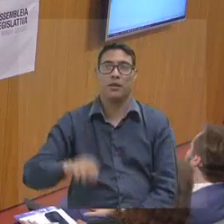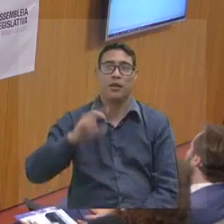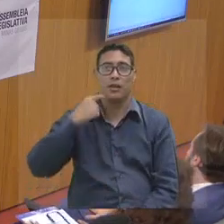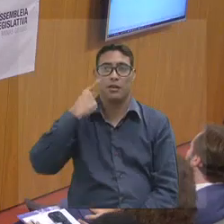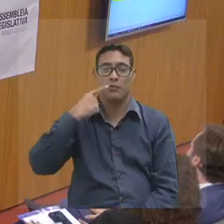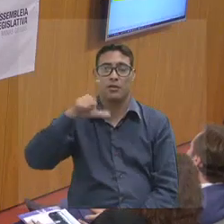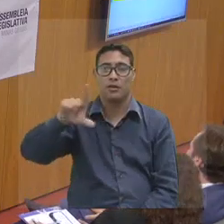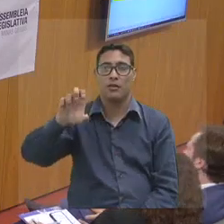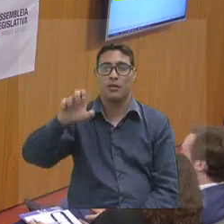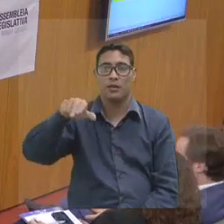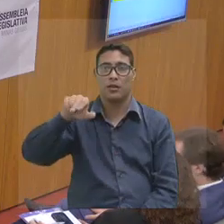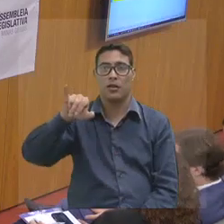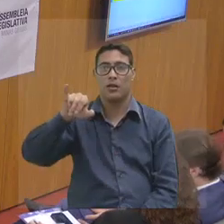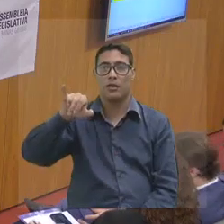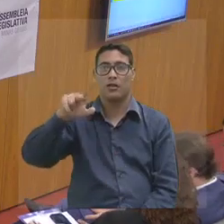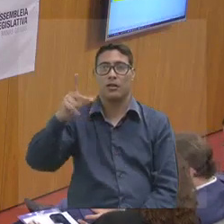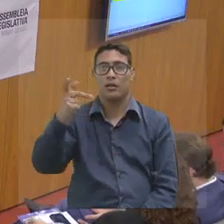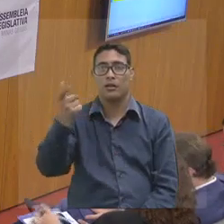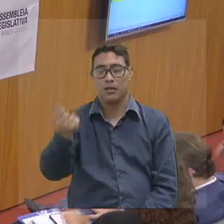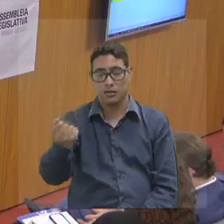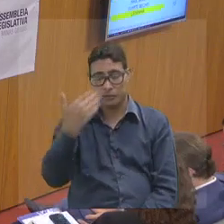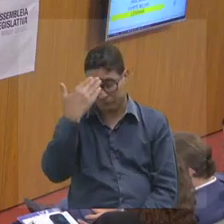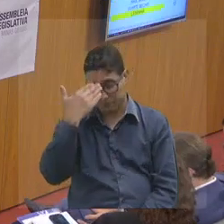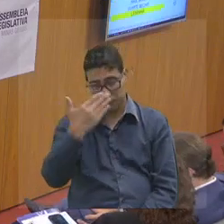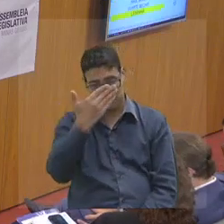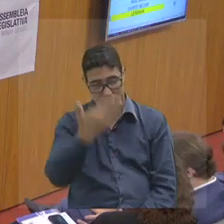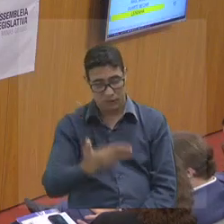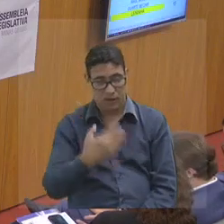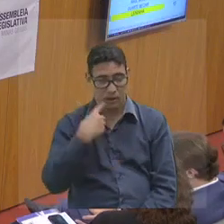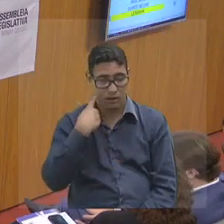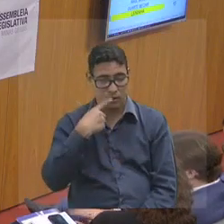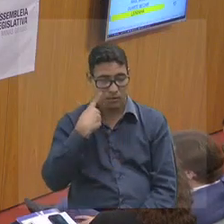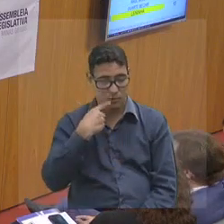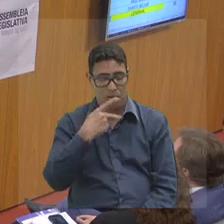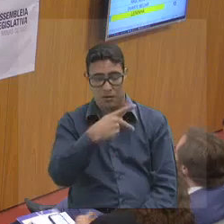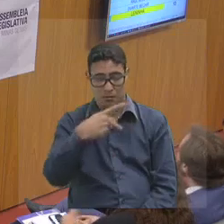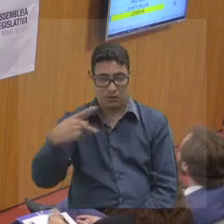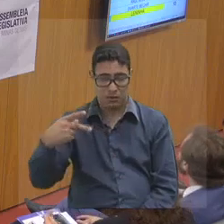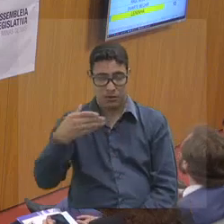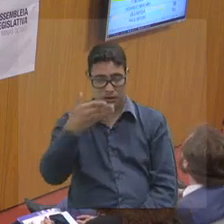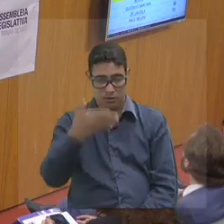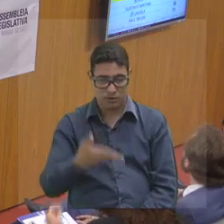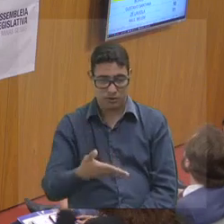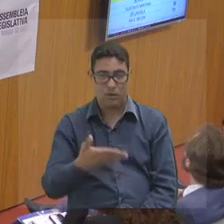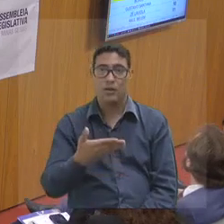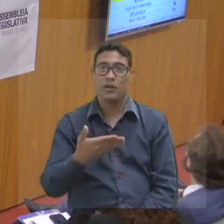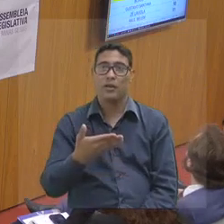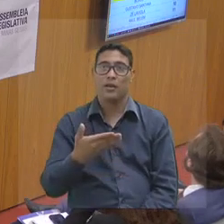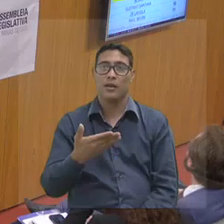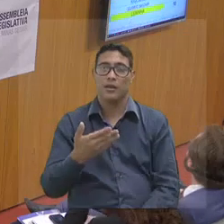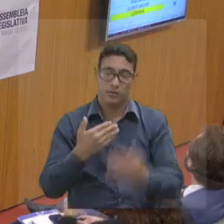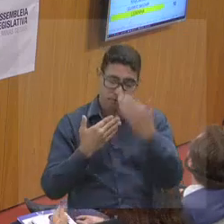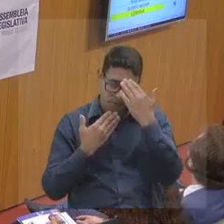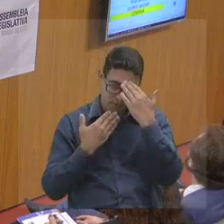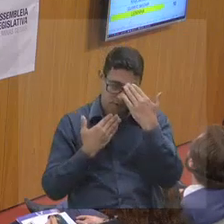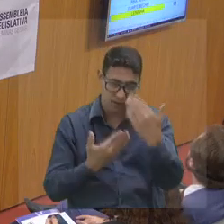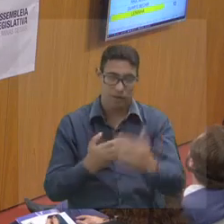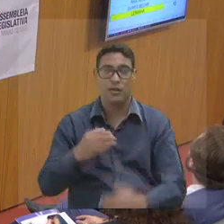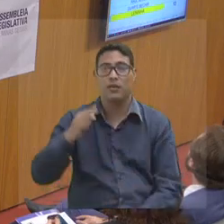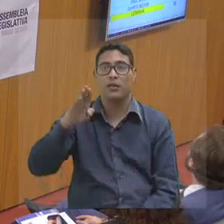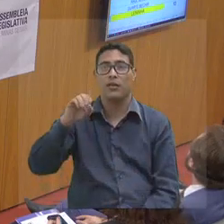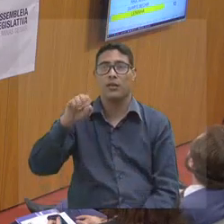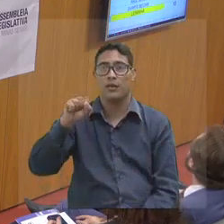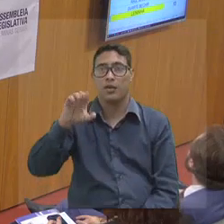Deputado Presidente dessa comissão eu queria primeiro agradecer meus novos colegas o Bosco